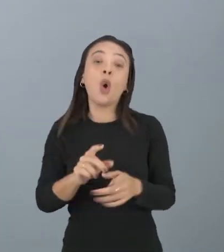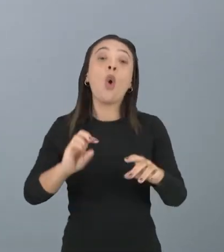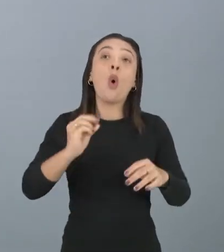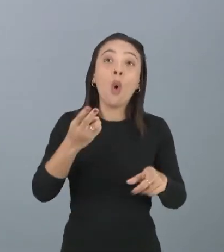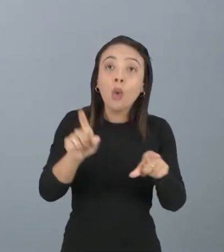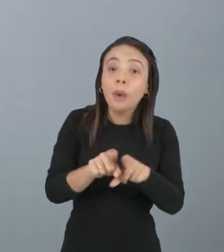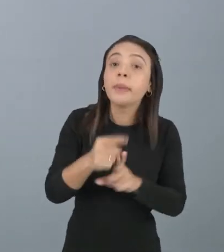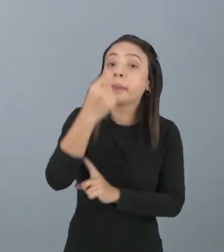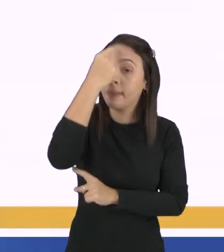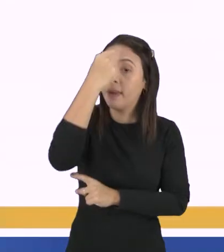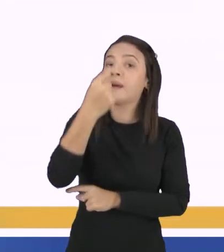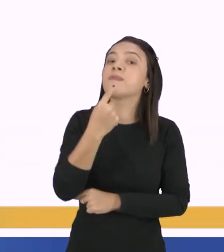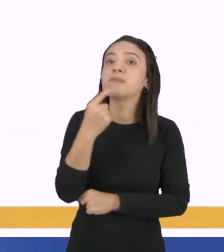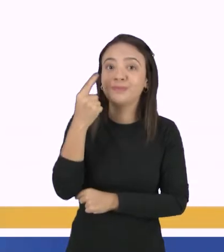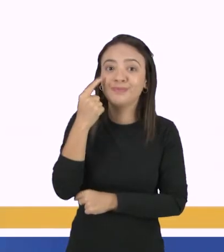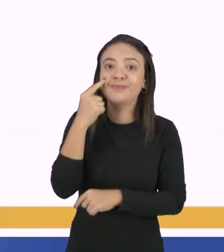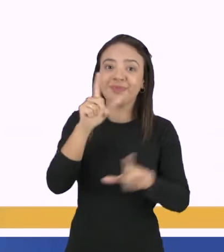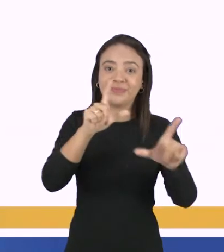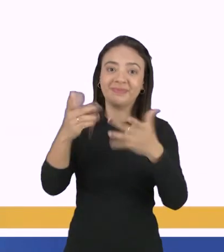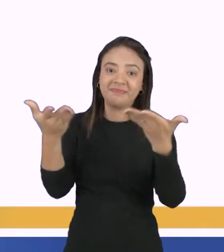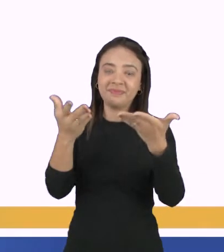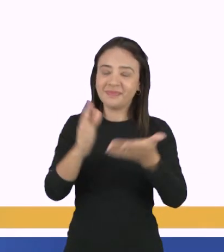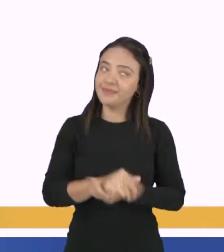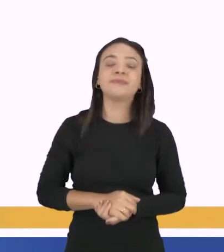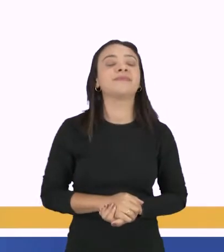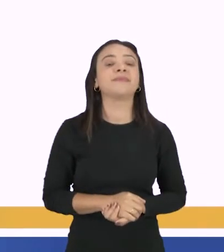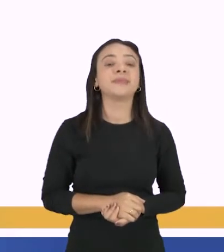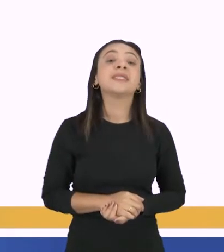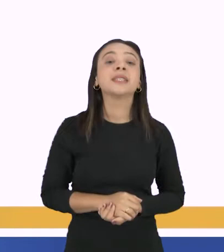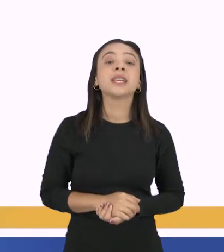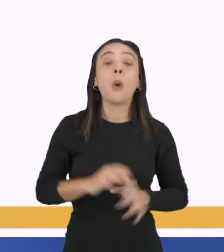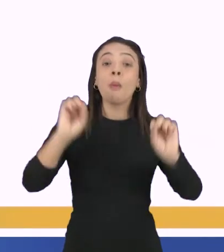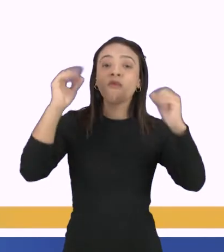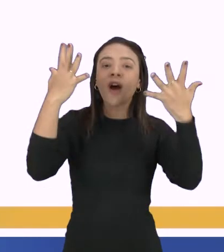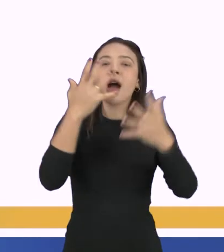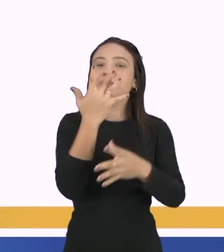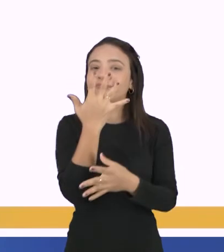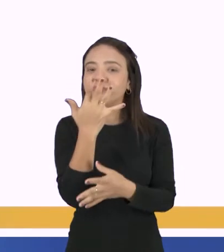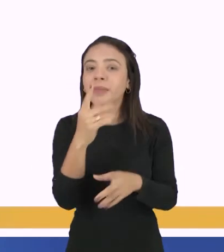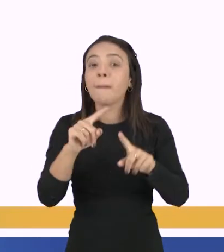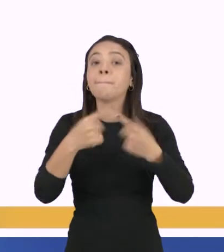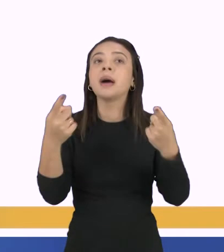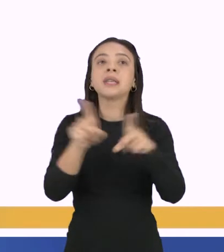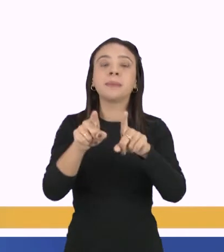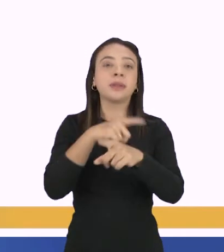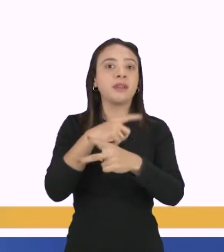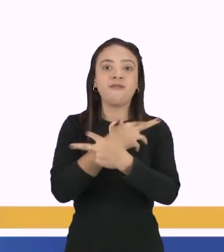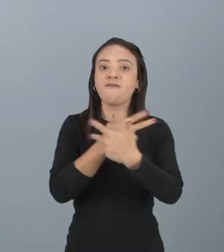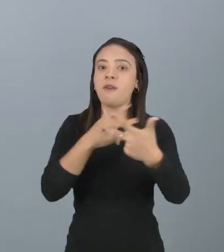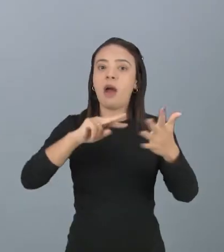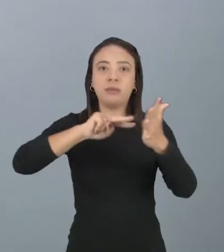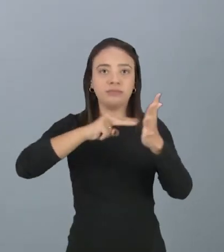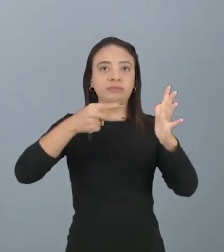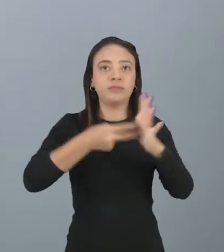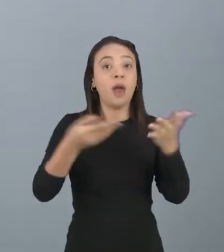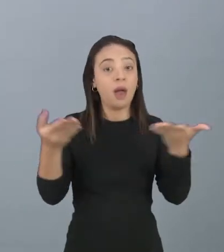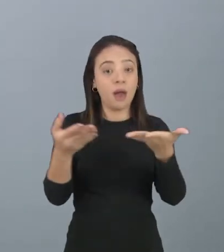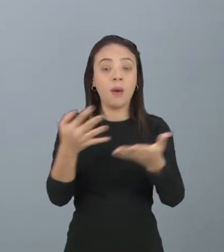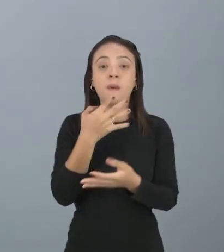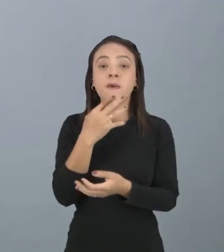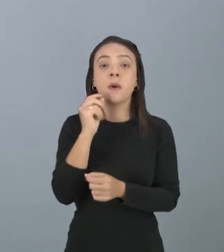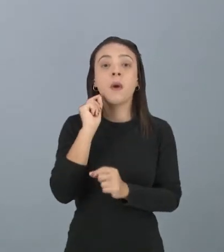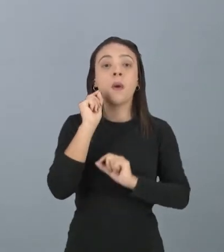essa que vocês acompanham aí na tela, né? É uma celebração bem colorida, mas também cheia de simbolismo. E a gente vai ver um pouquinho